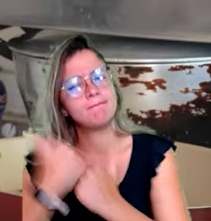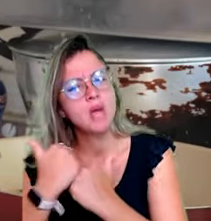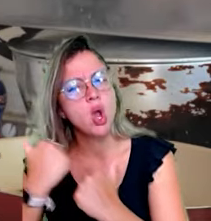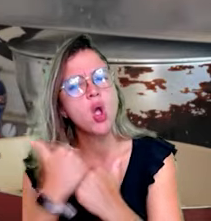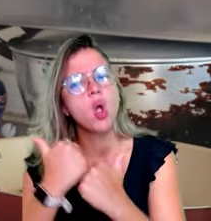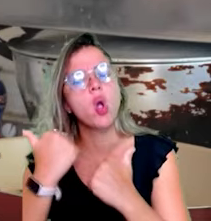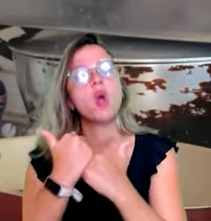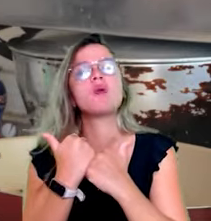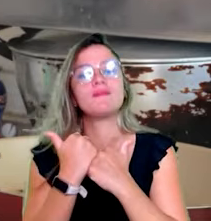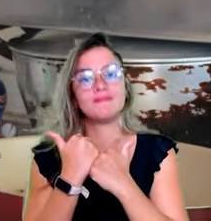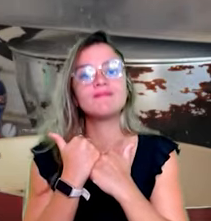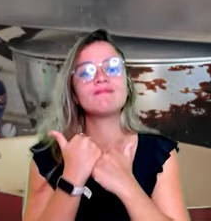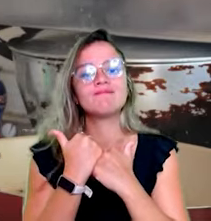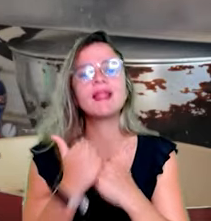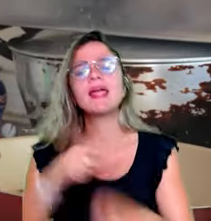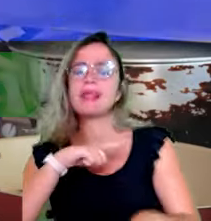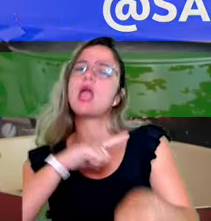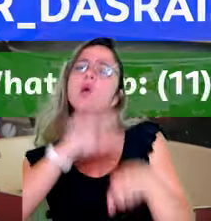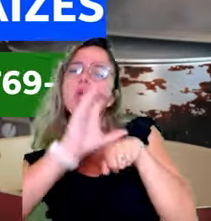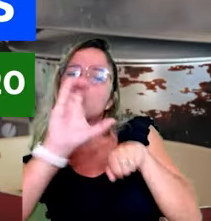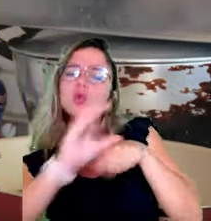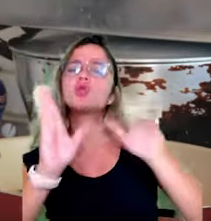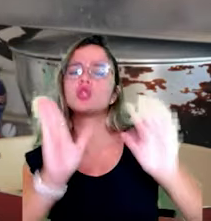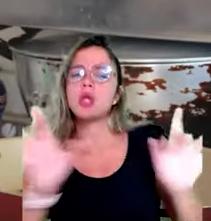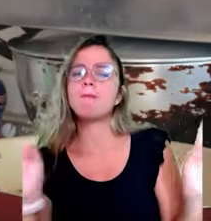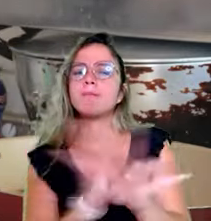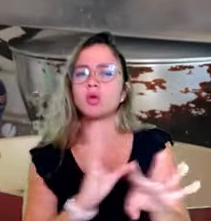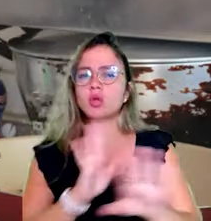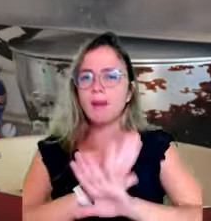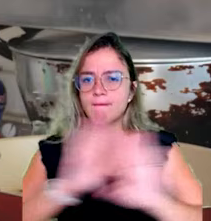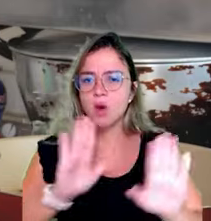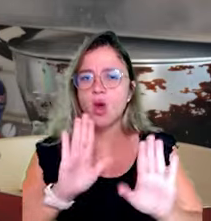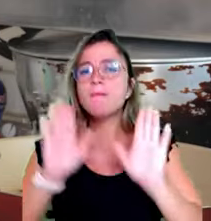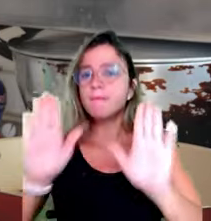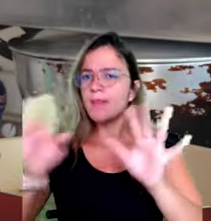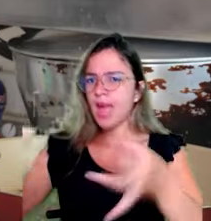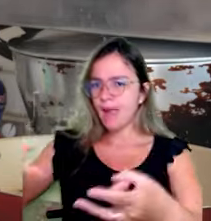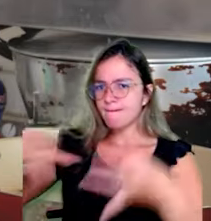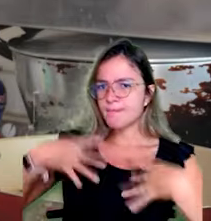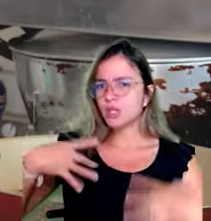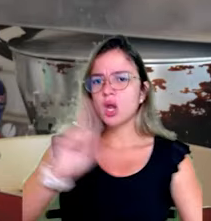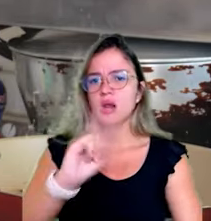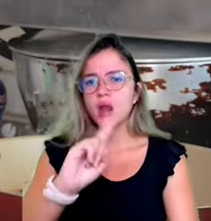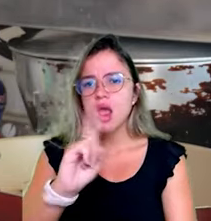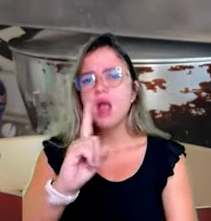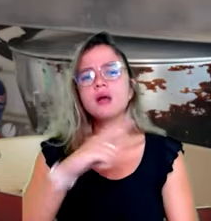mesmo depois dos cursos, sempre passo o WhatsApp, qualquer coisa, vocês me ligam,